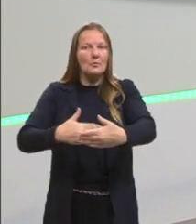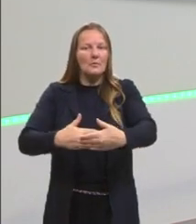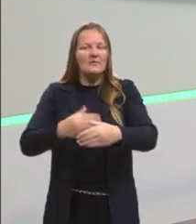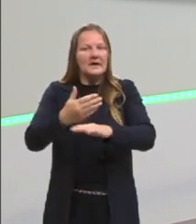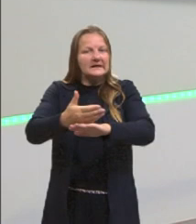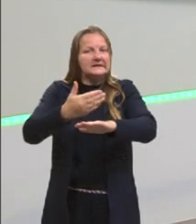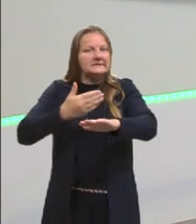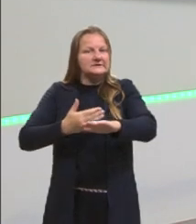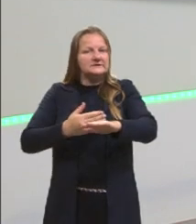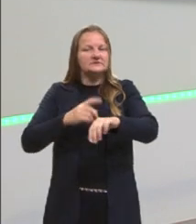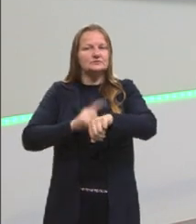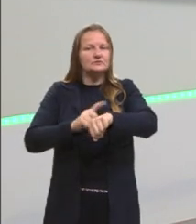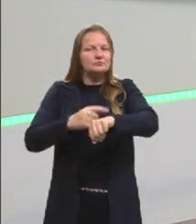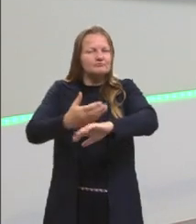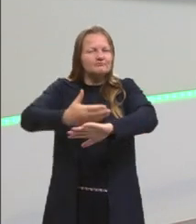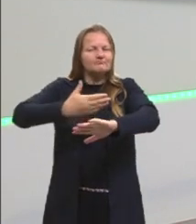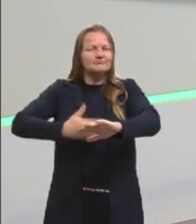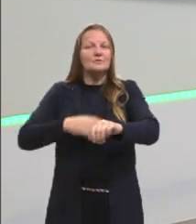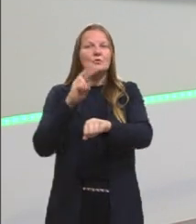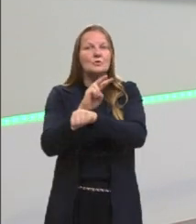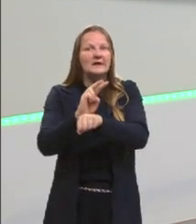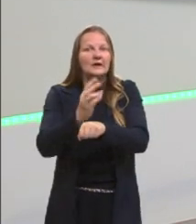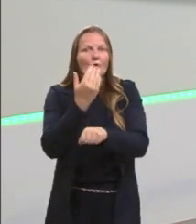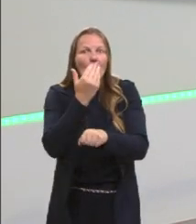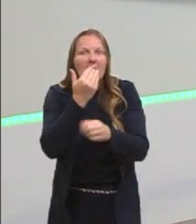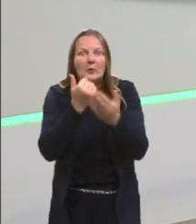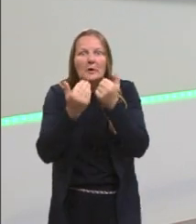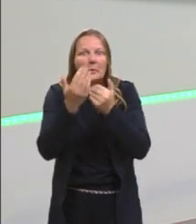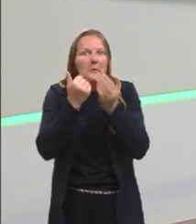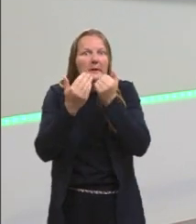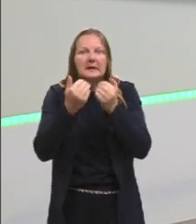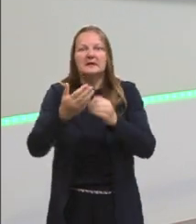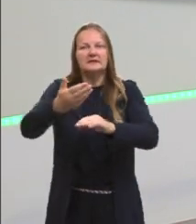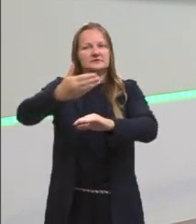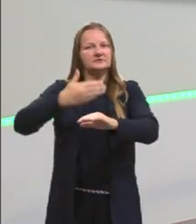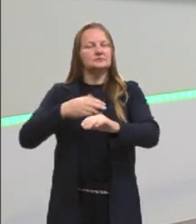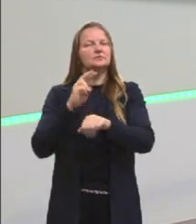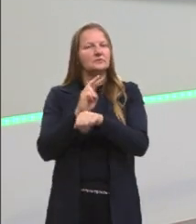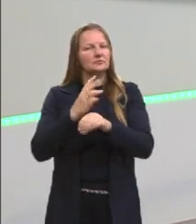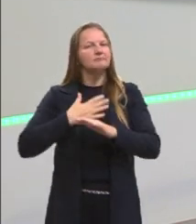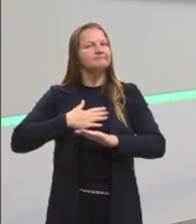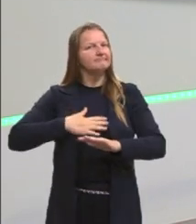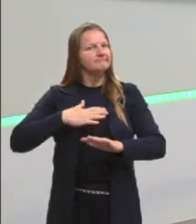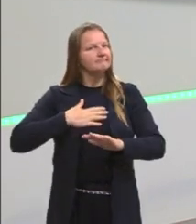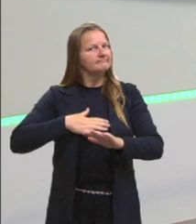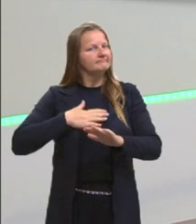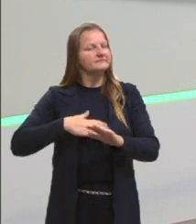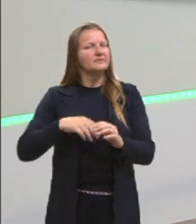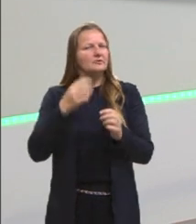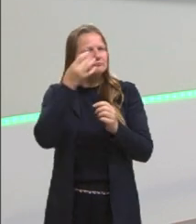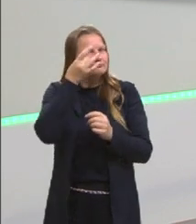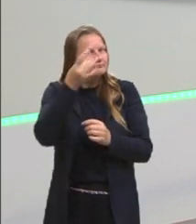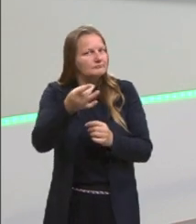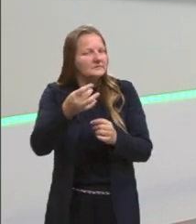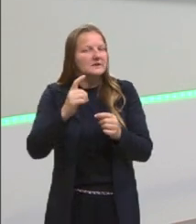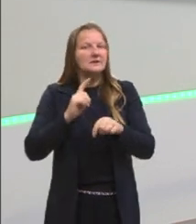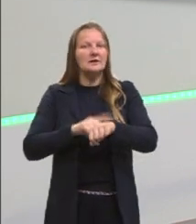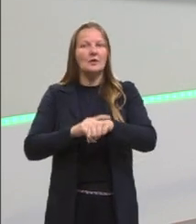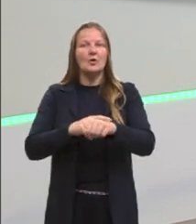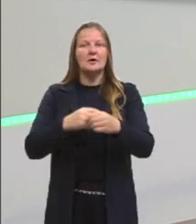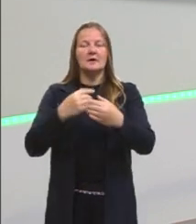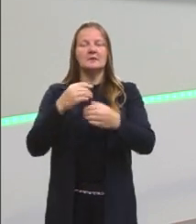antecedência cuide que você vai comer antes da prova então por favor fique ligado Fique atento para que não haja problemas